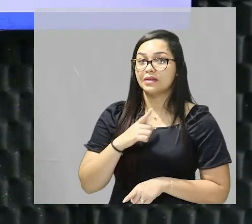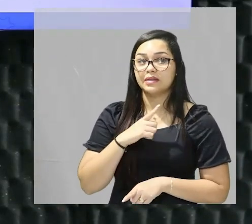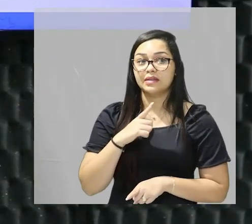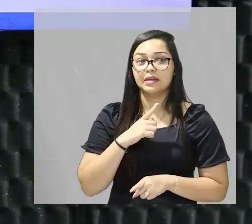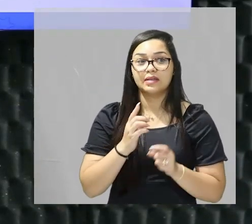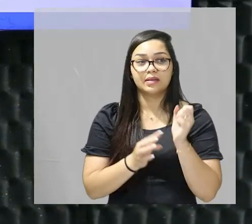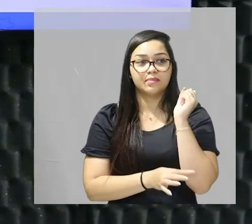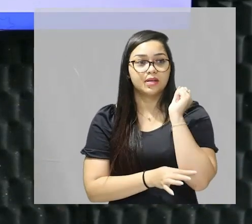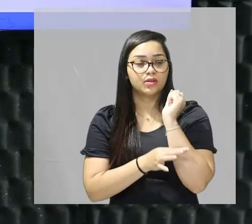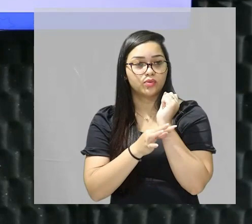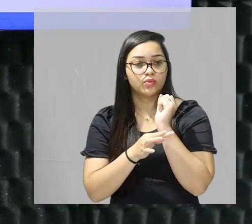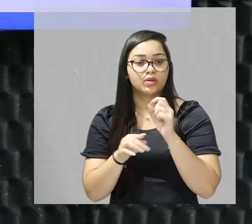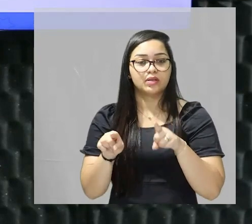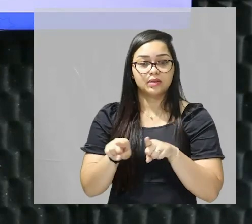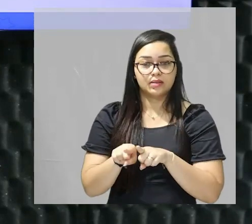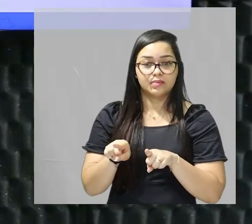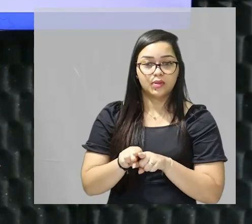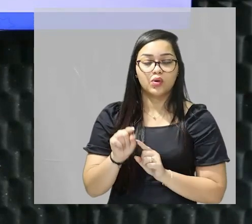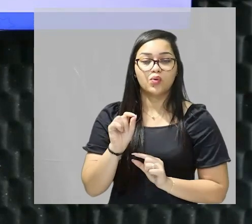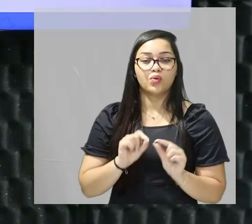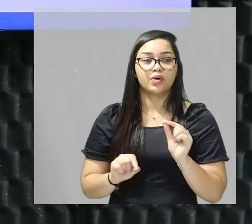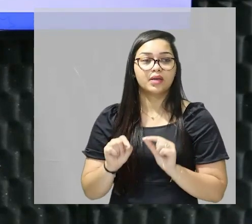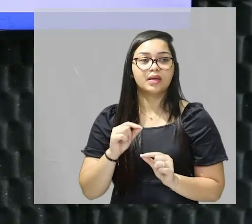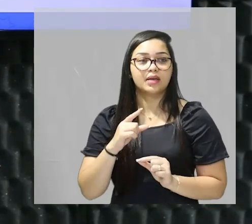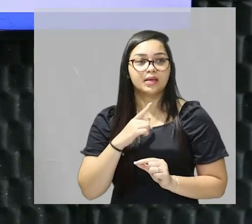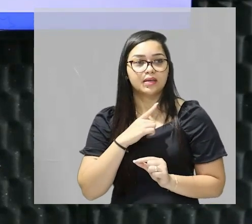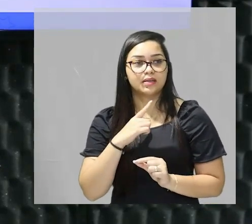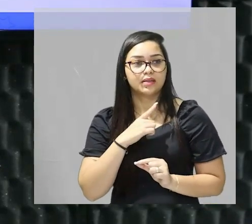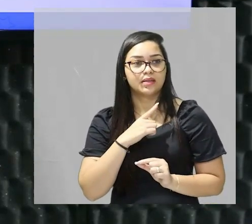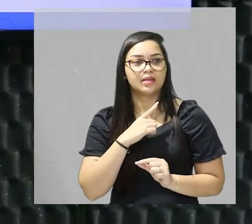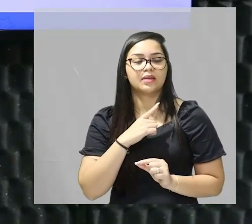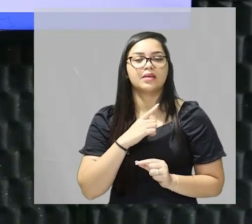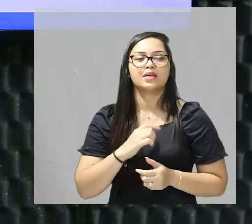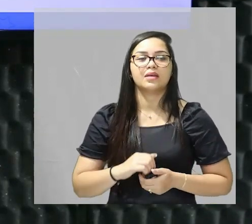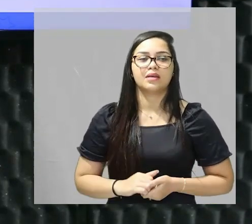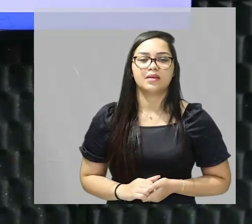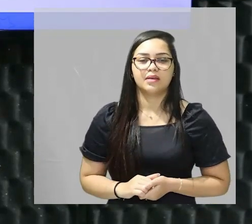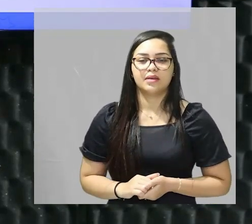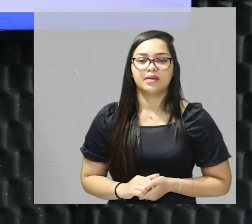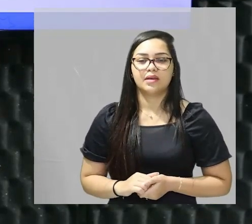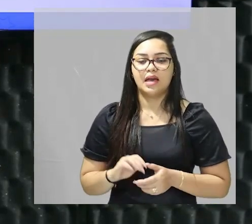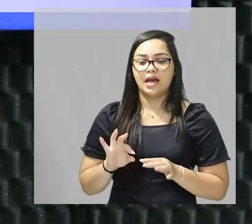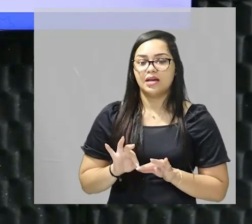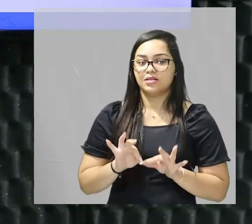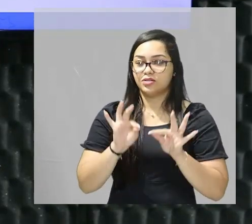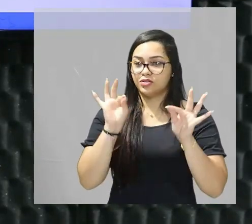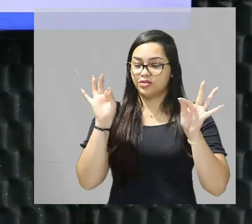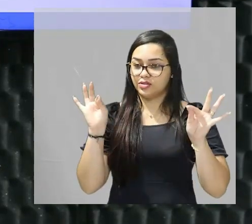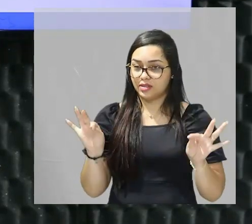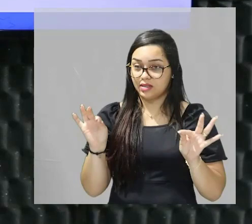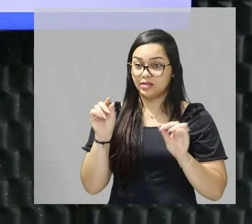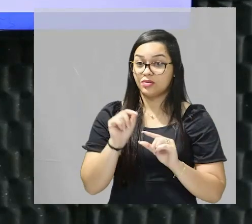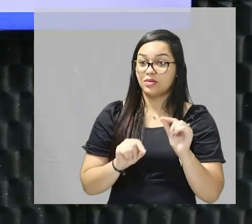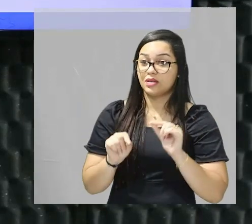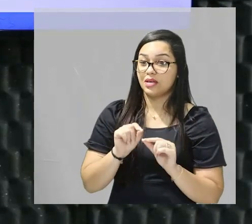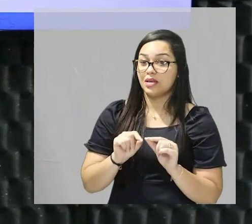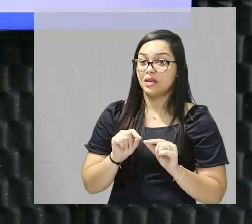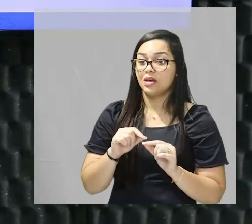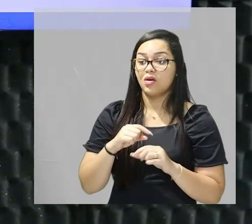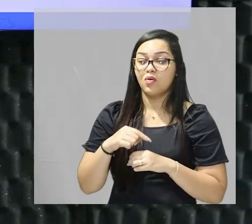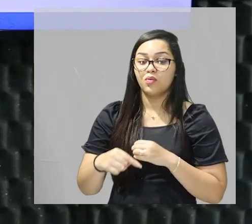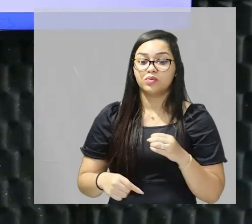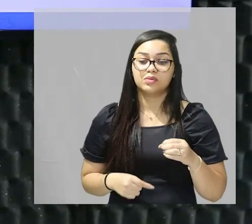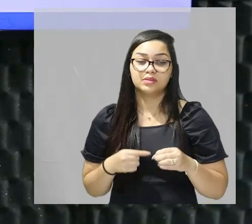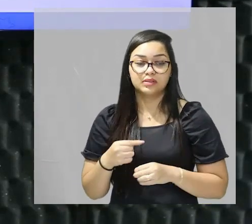aumenta, certo? Eu tenho uma maior distância, né? Entre os átomos. Uma